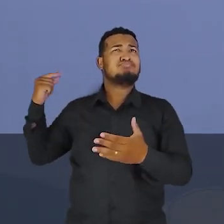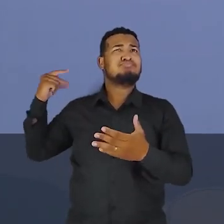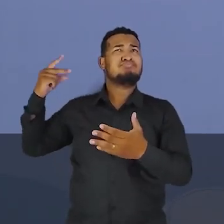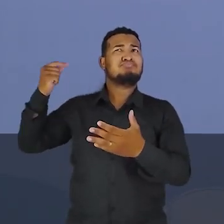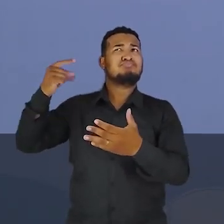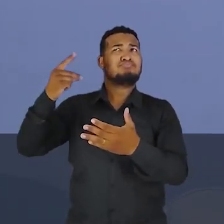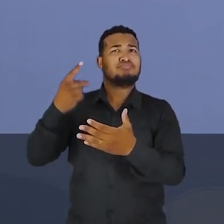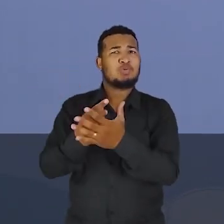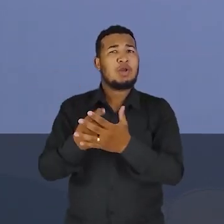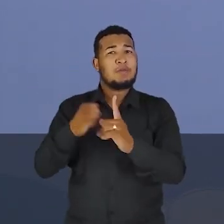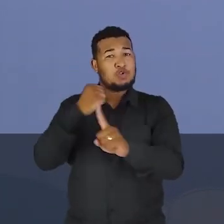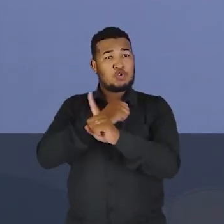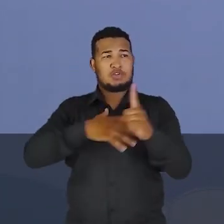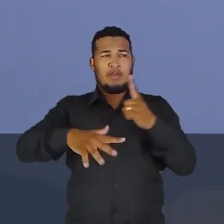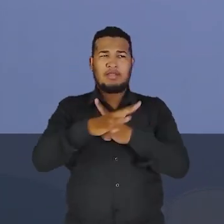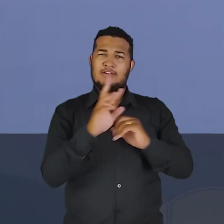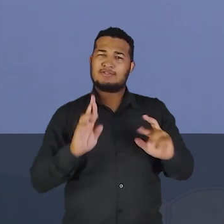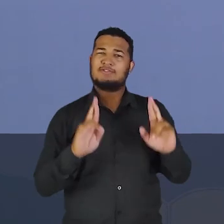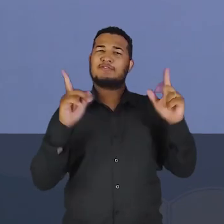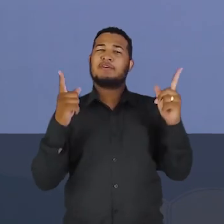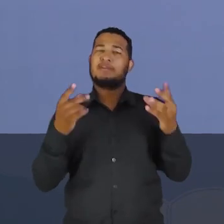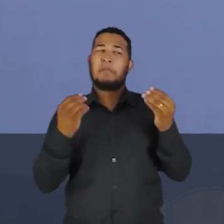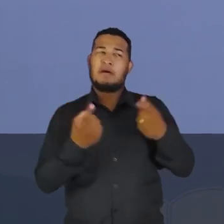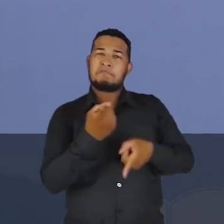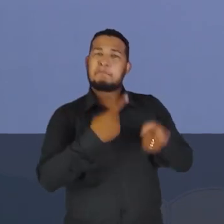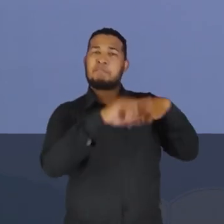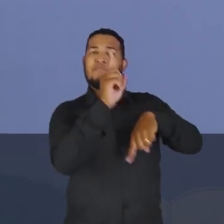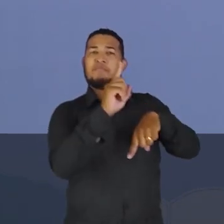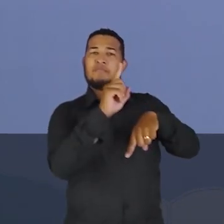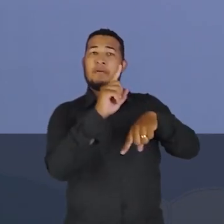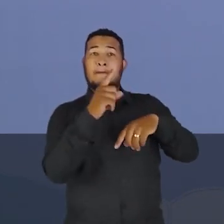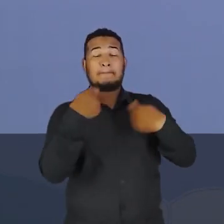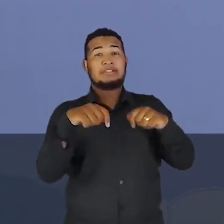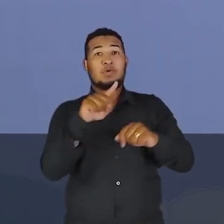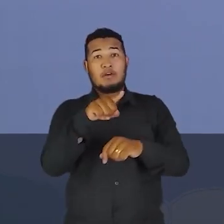diferente da atual. E para que essa sociedade seja diferente,